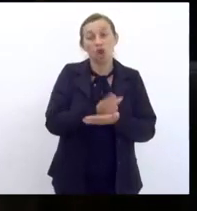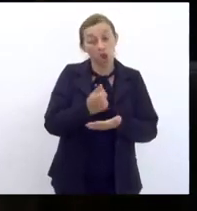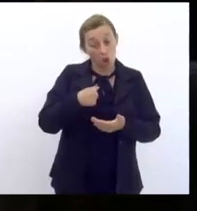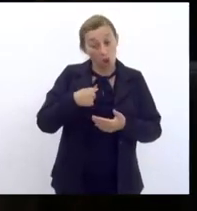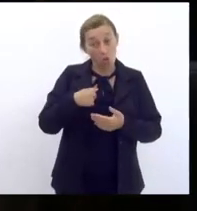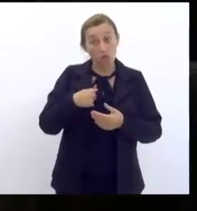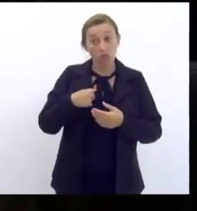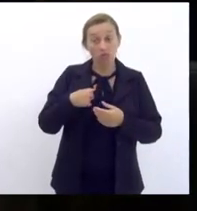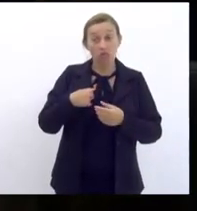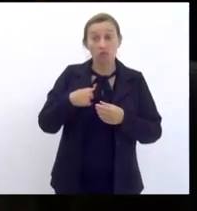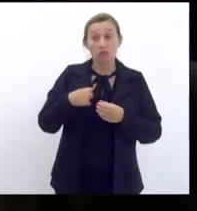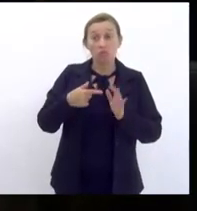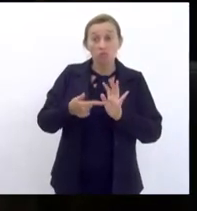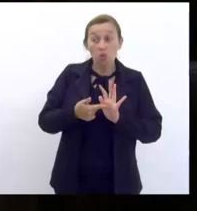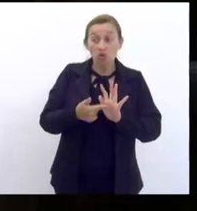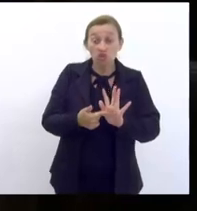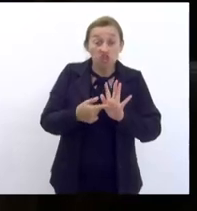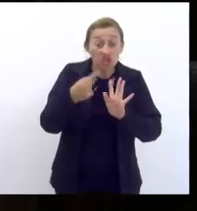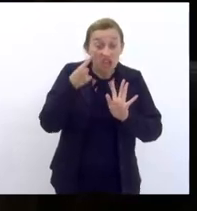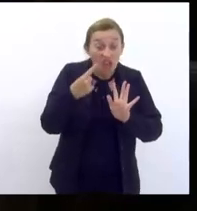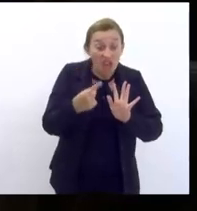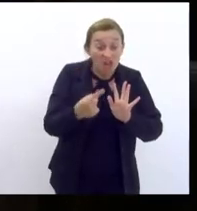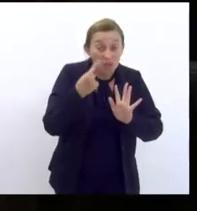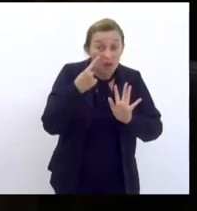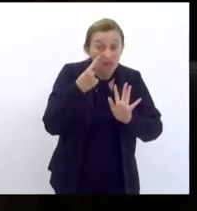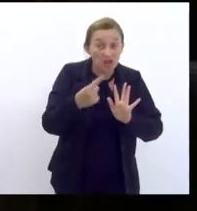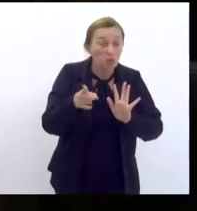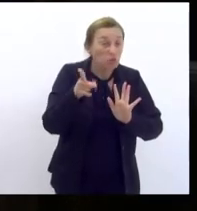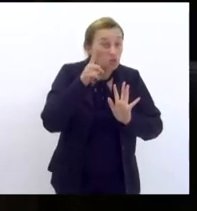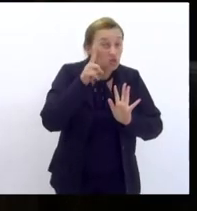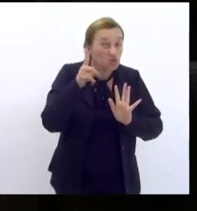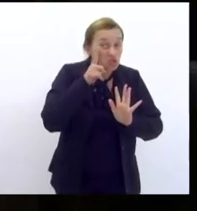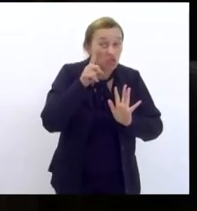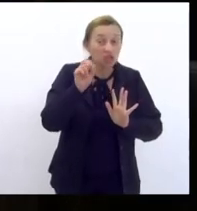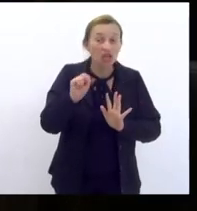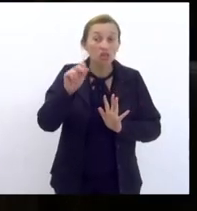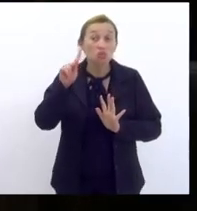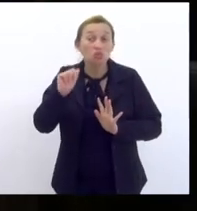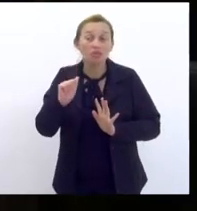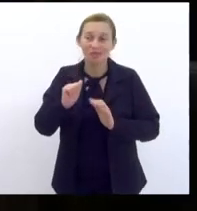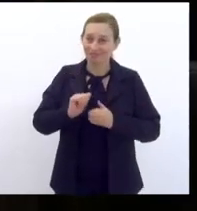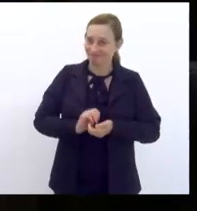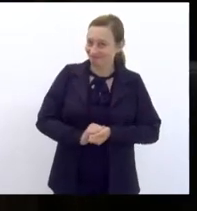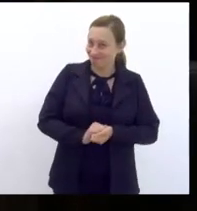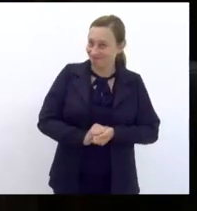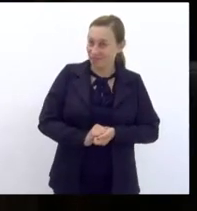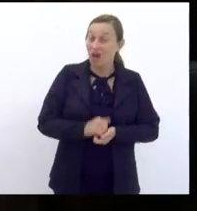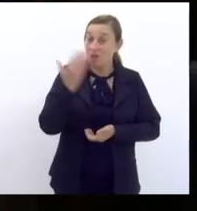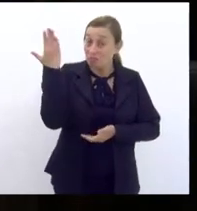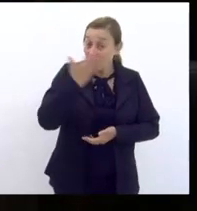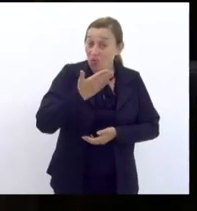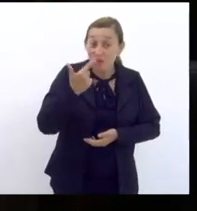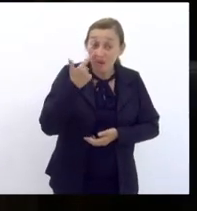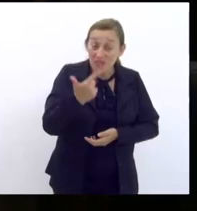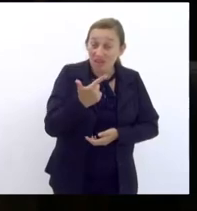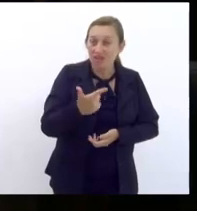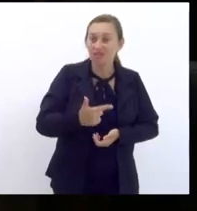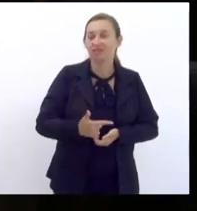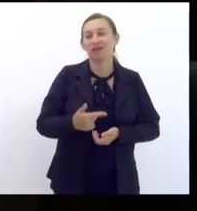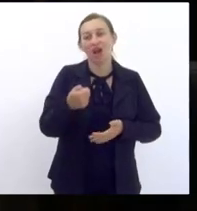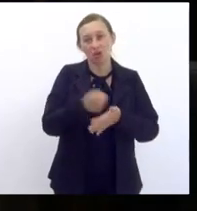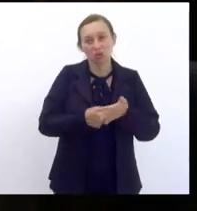questão que eles fossem lá e disse o dia a dia da sua idade essa é a nossa luta né